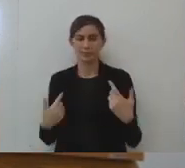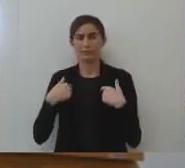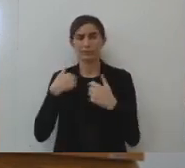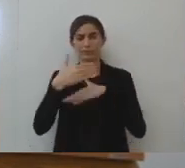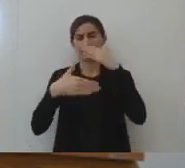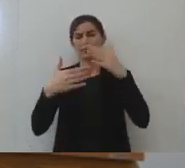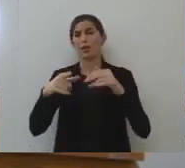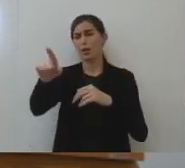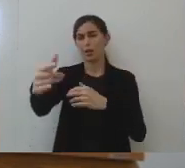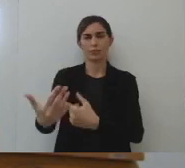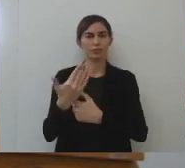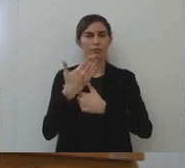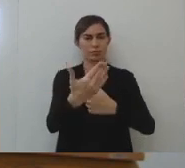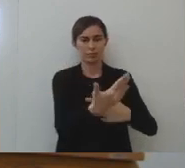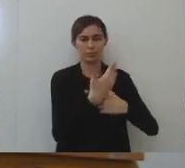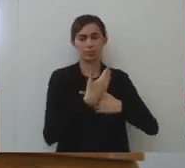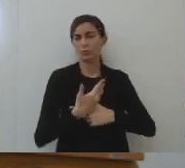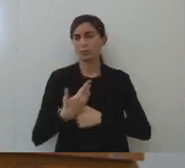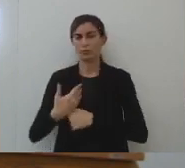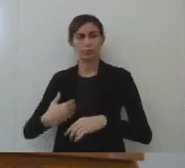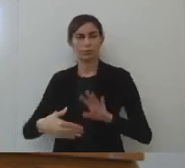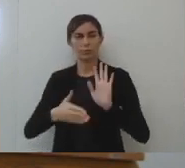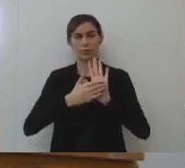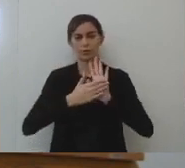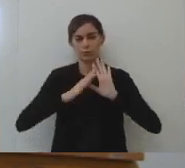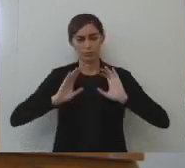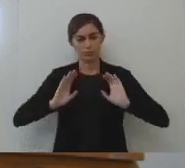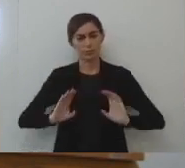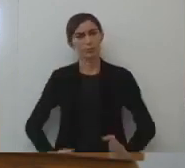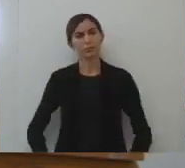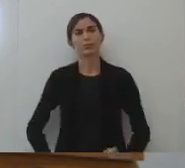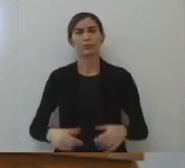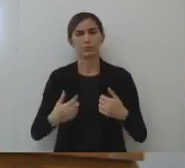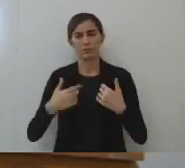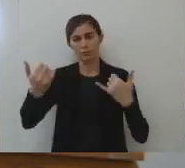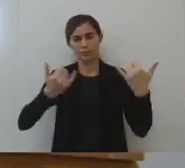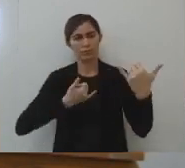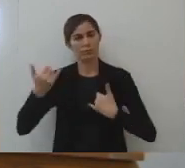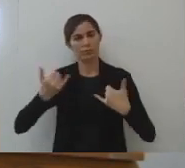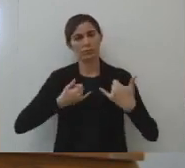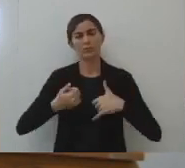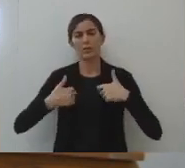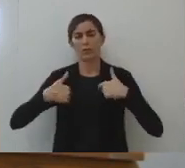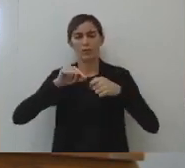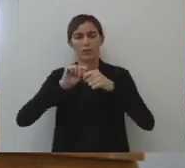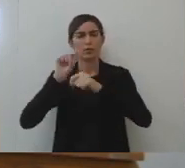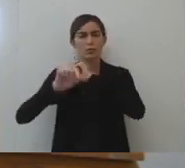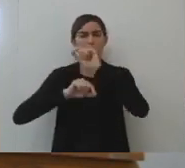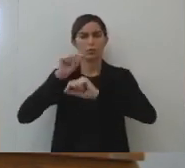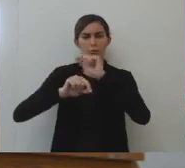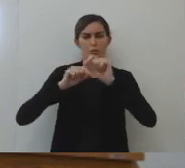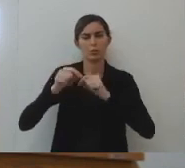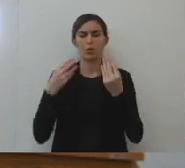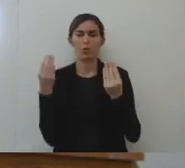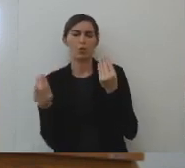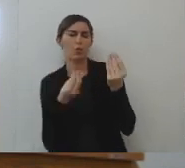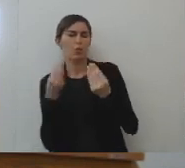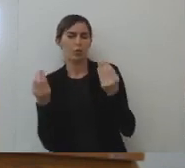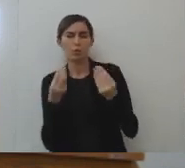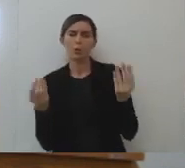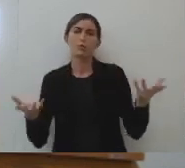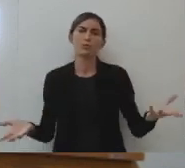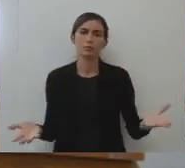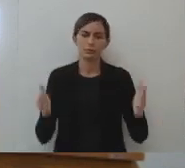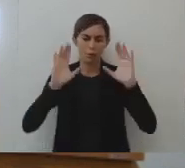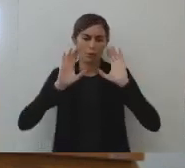outro que determina os nossos padrões de comportamento. É o outro que diz aquilo que a gente tem que fazer, de que forma a gente deve